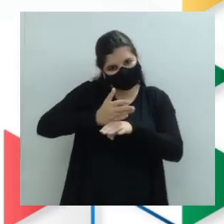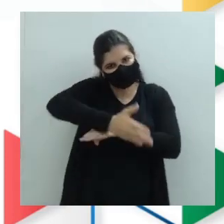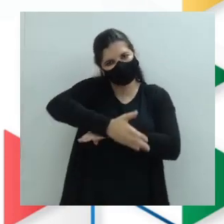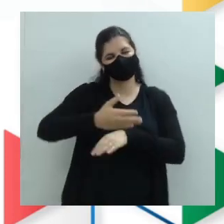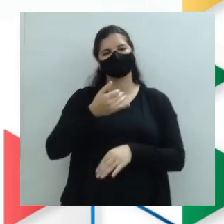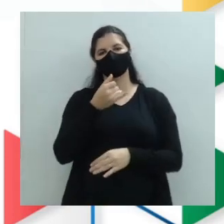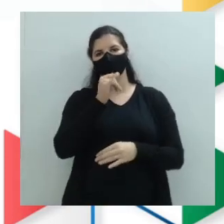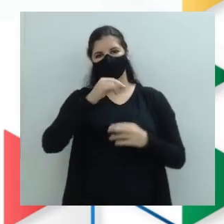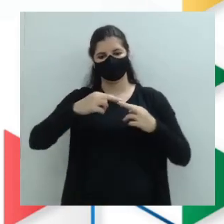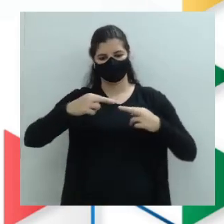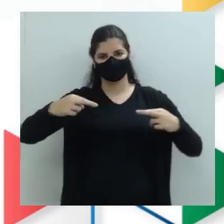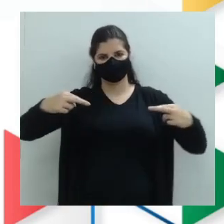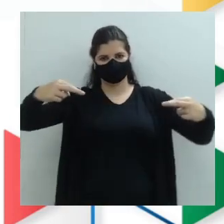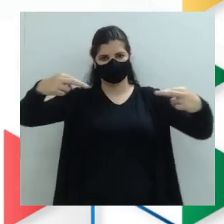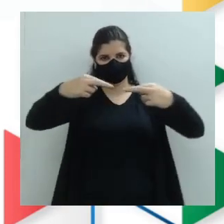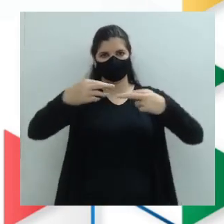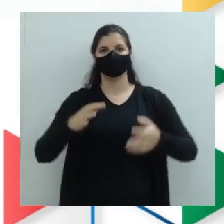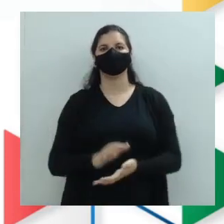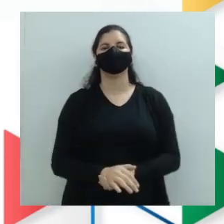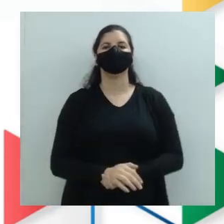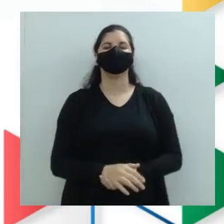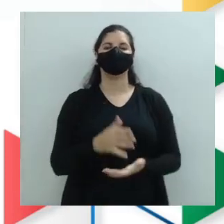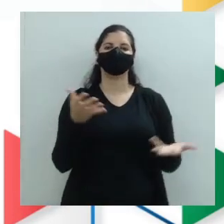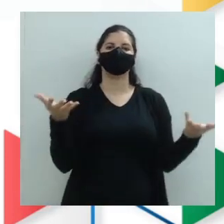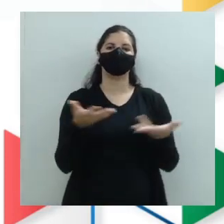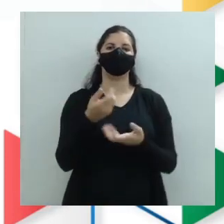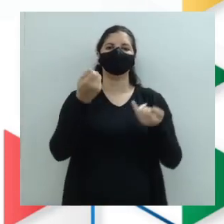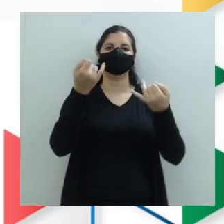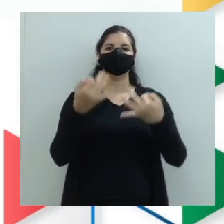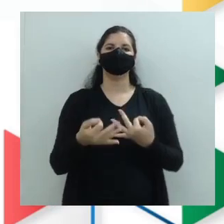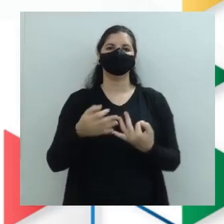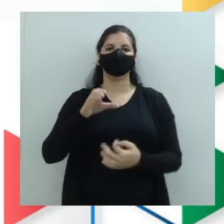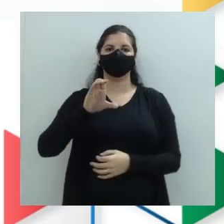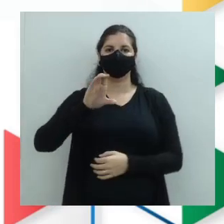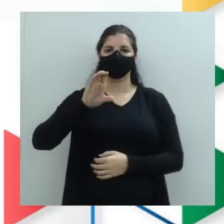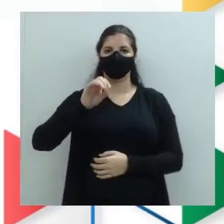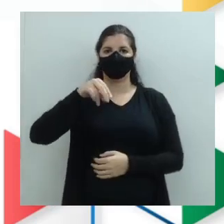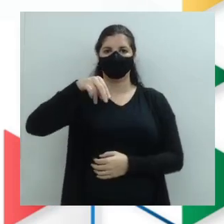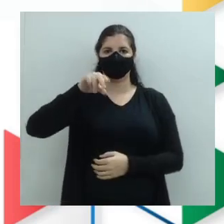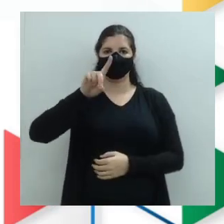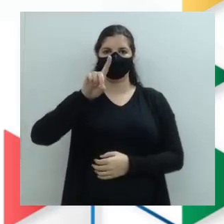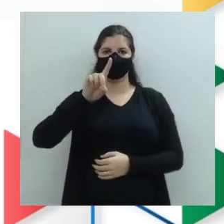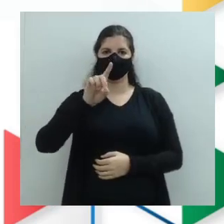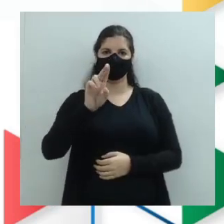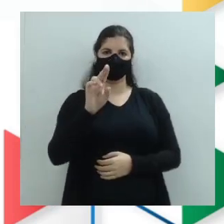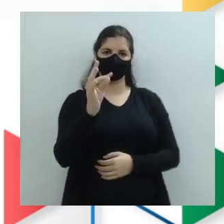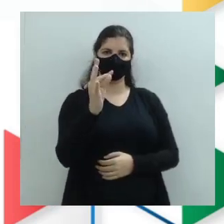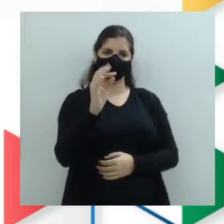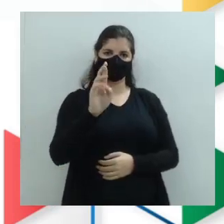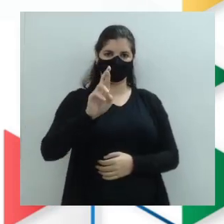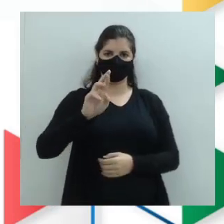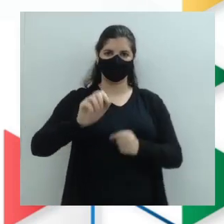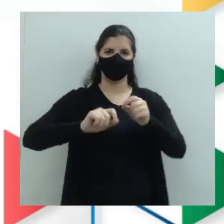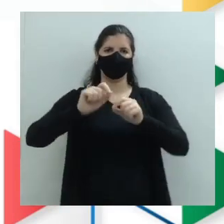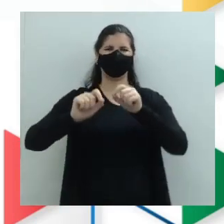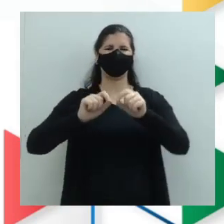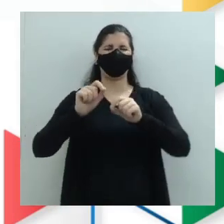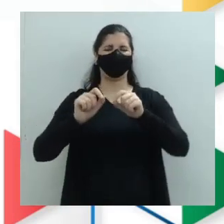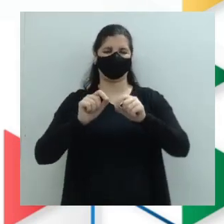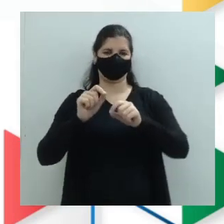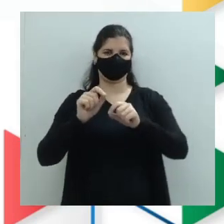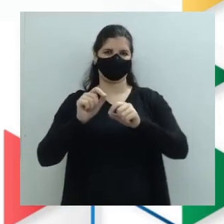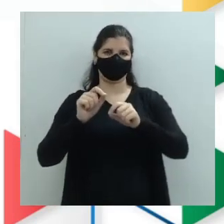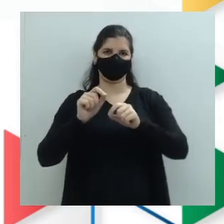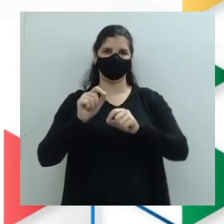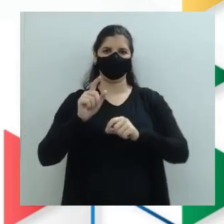dessa corrente elétrica. Bom, agora vamos falar sobre os condutores. O que é um condutor